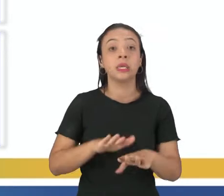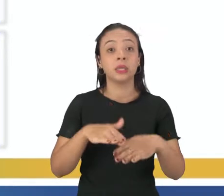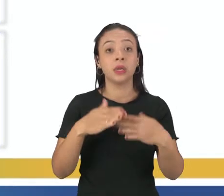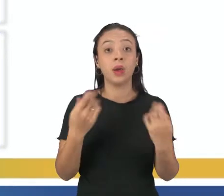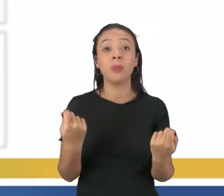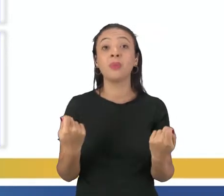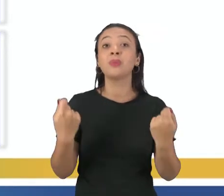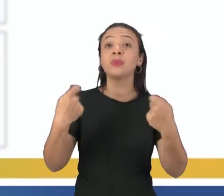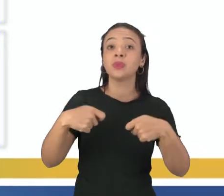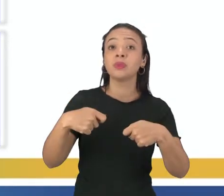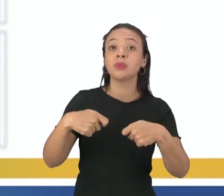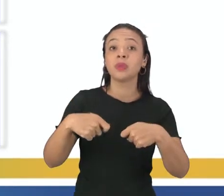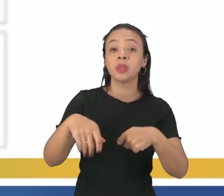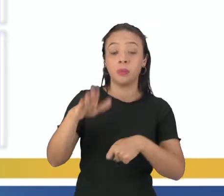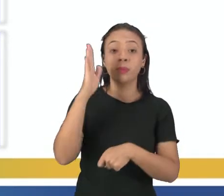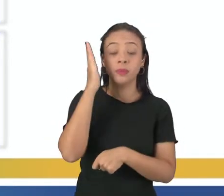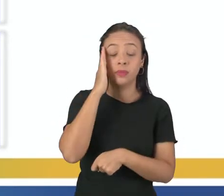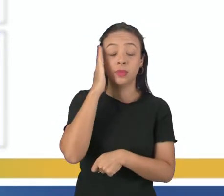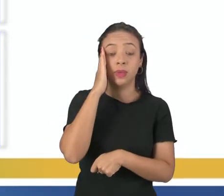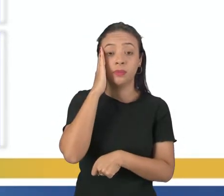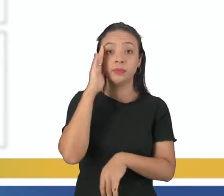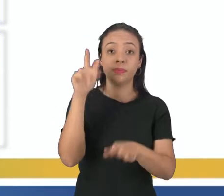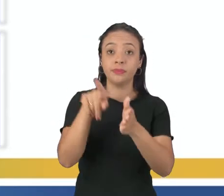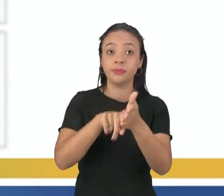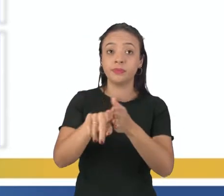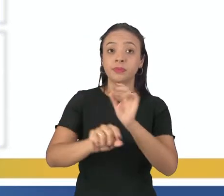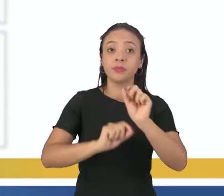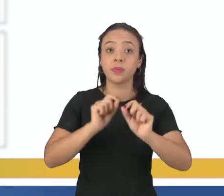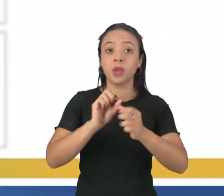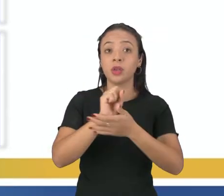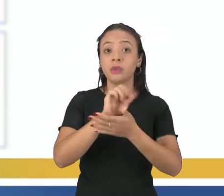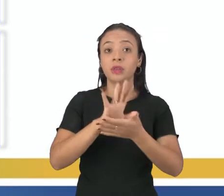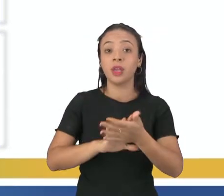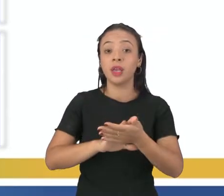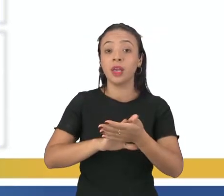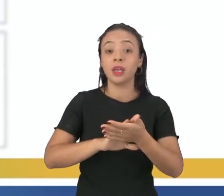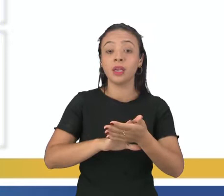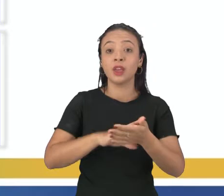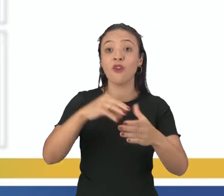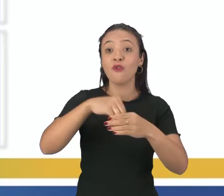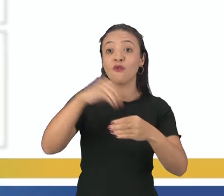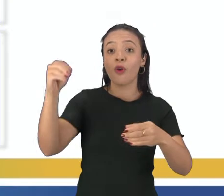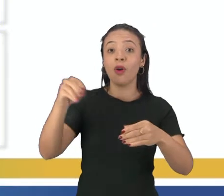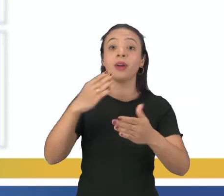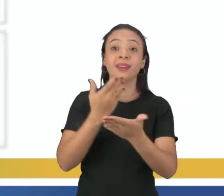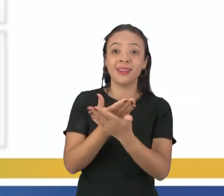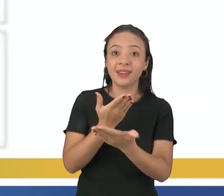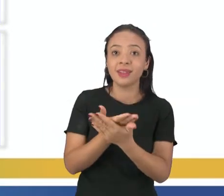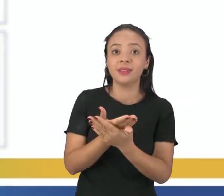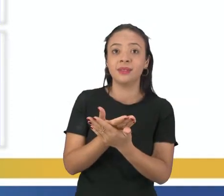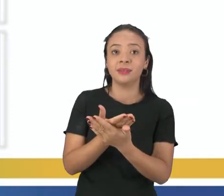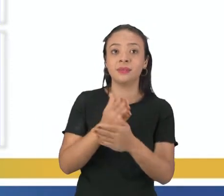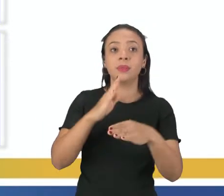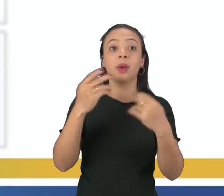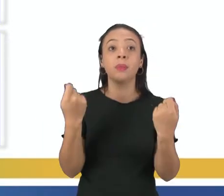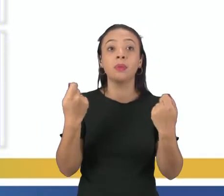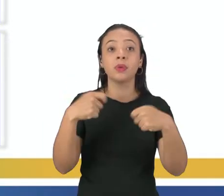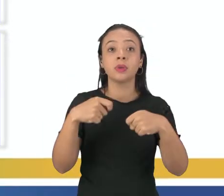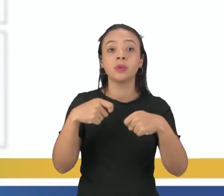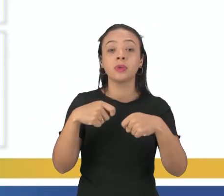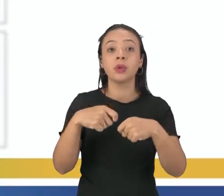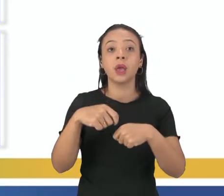Assim, a variável a ser considerada nesta pesquisa é a atividade realizada fora do período de aula. Essa variável